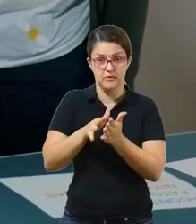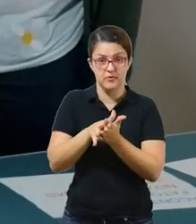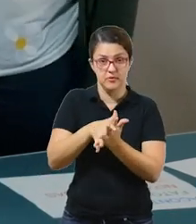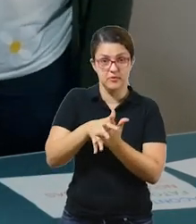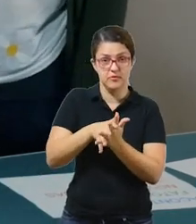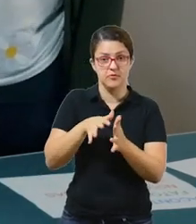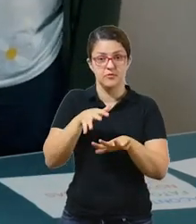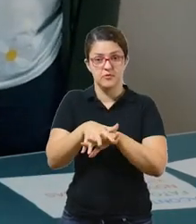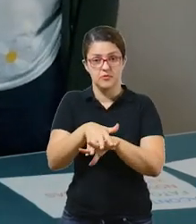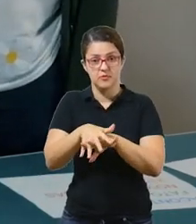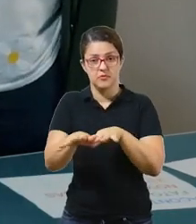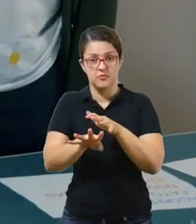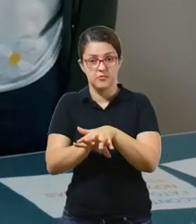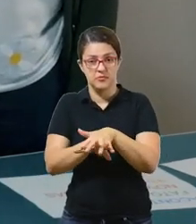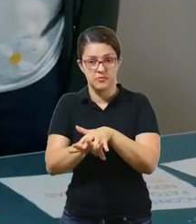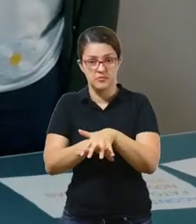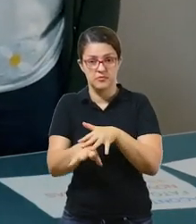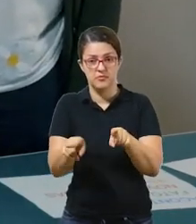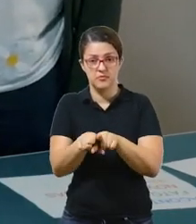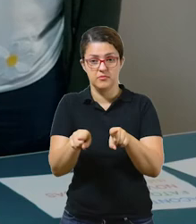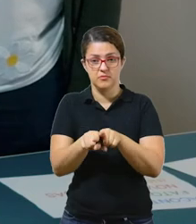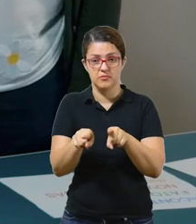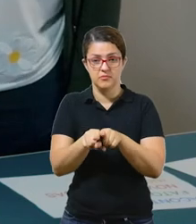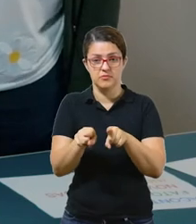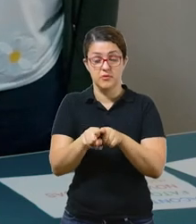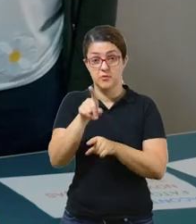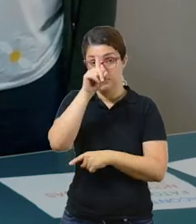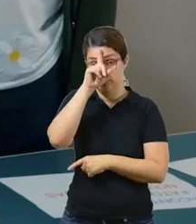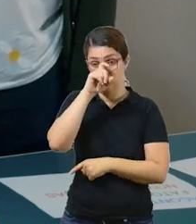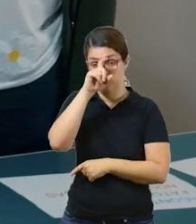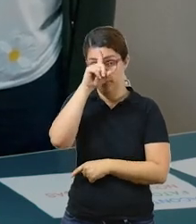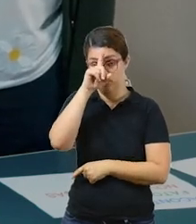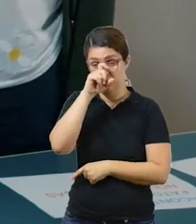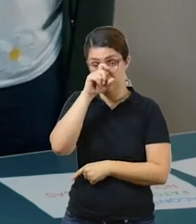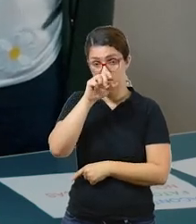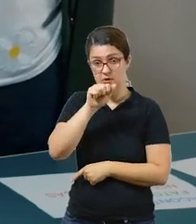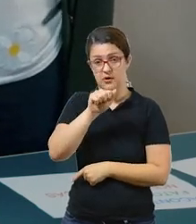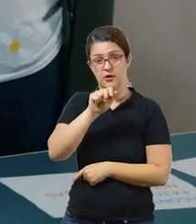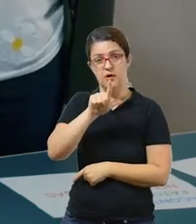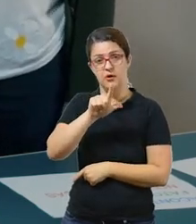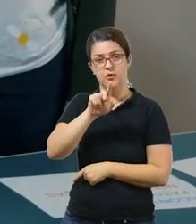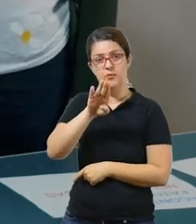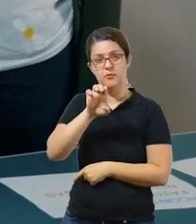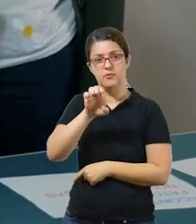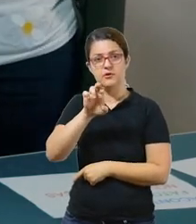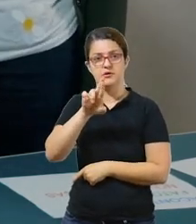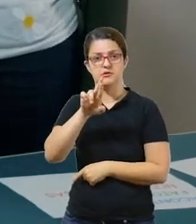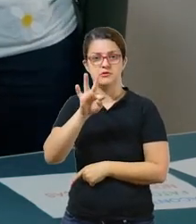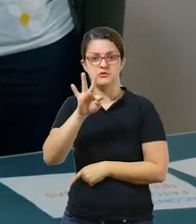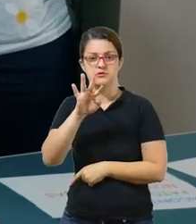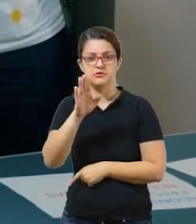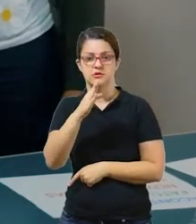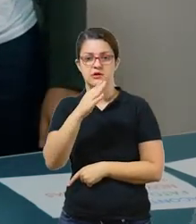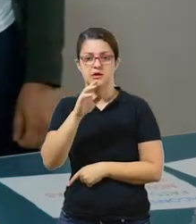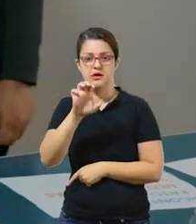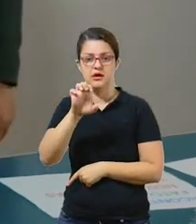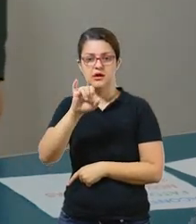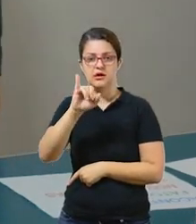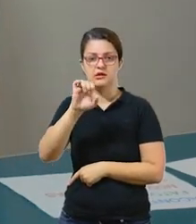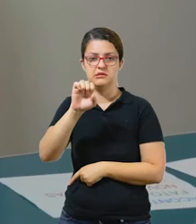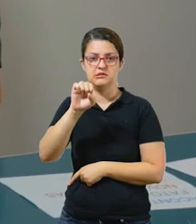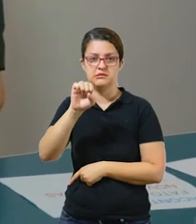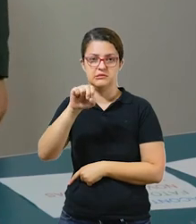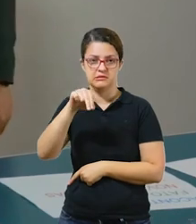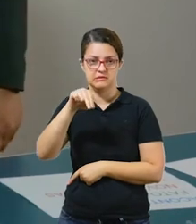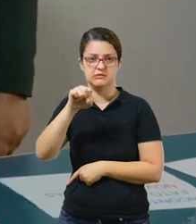idealizado pelo pessoal do Hospital Israelita Albert Einstein. E lá vocês vão aprender como fazer muito bem a higiene das mãos. Porque às